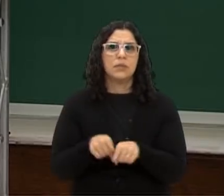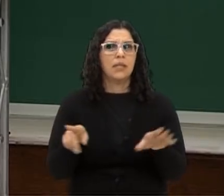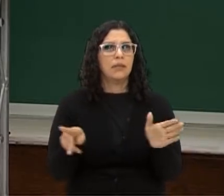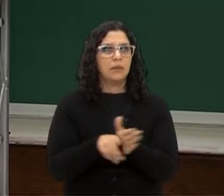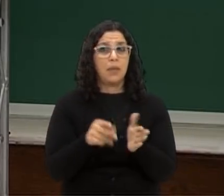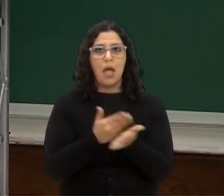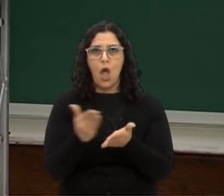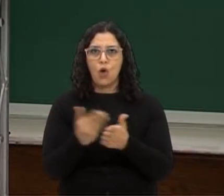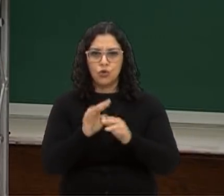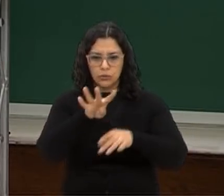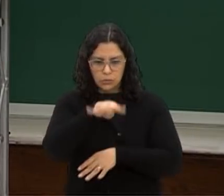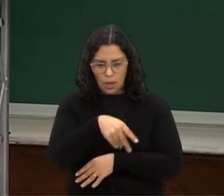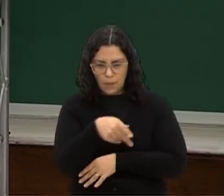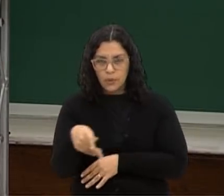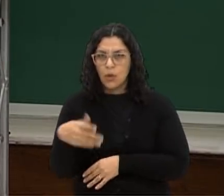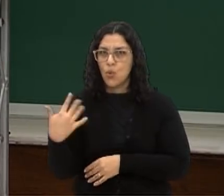de